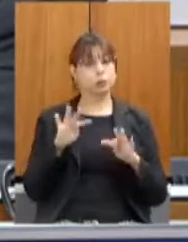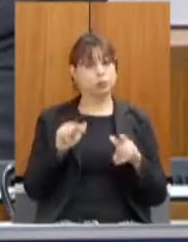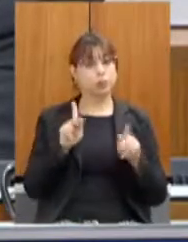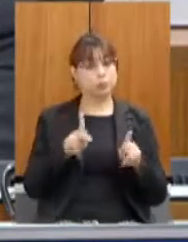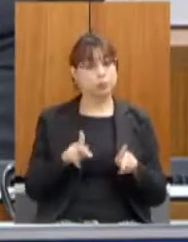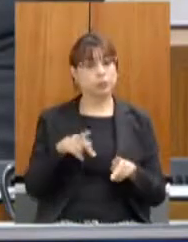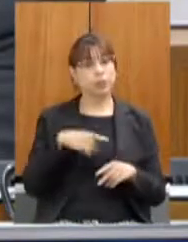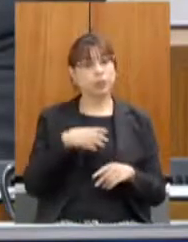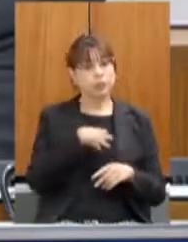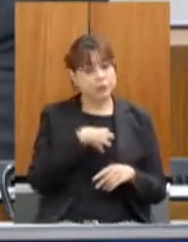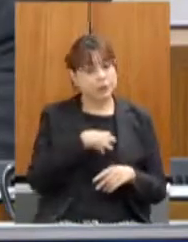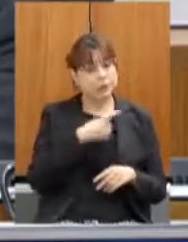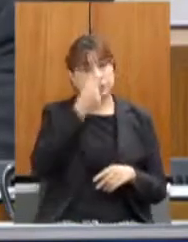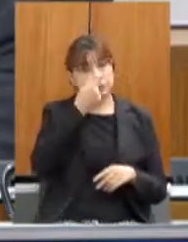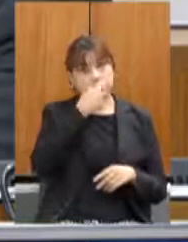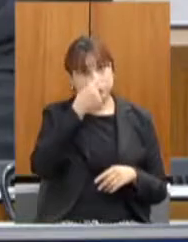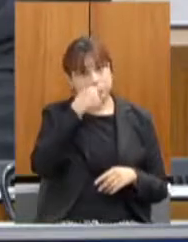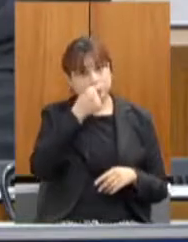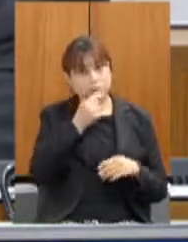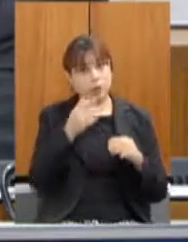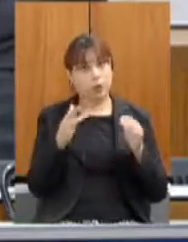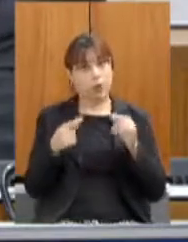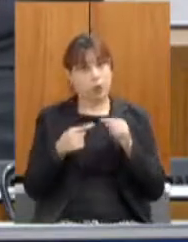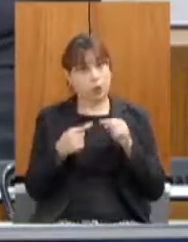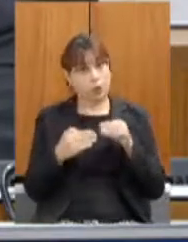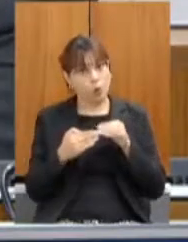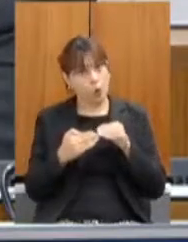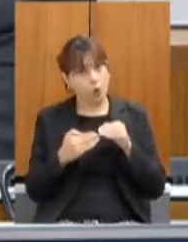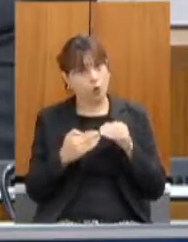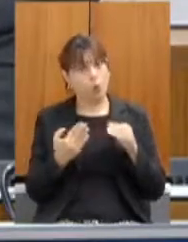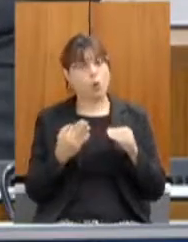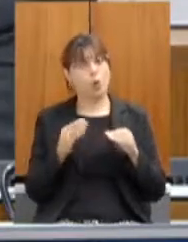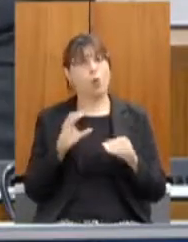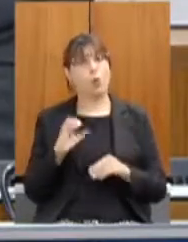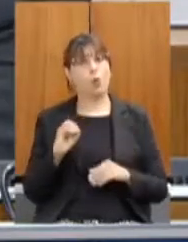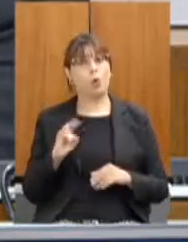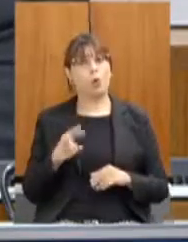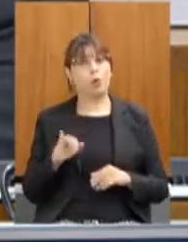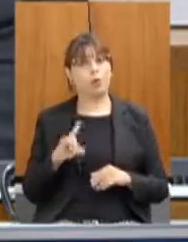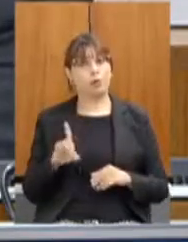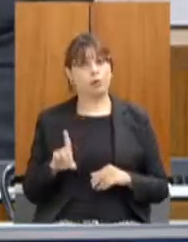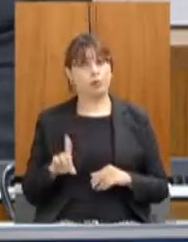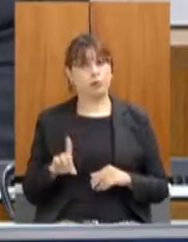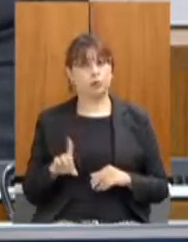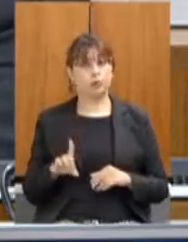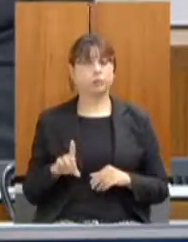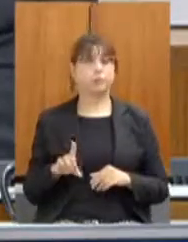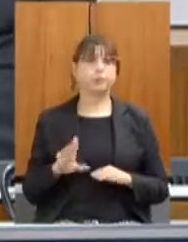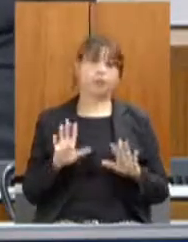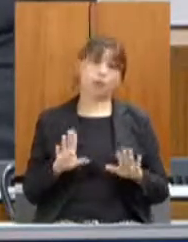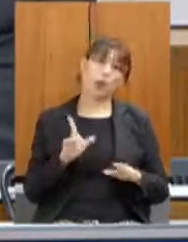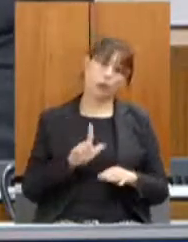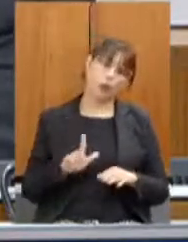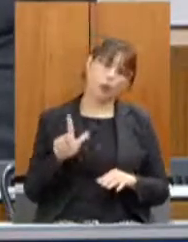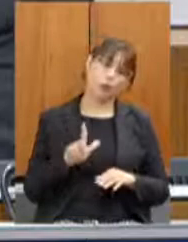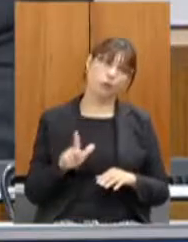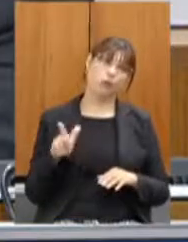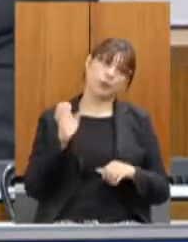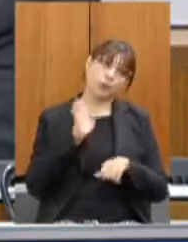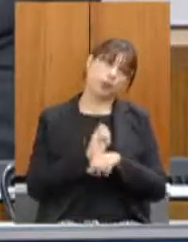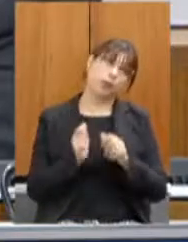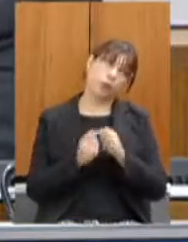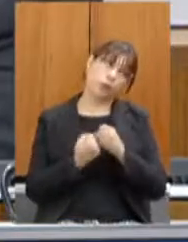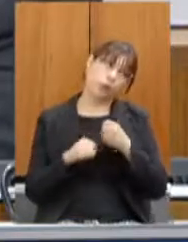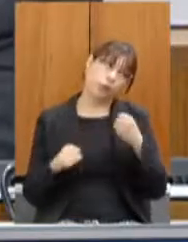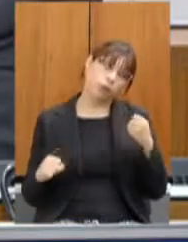sintomas gripais sugestivos da convida essa orientação da rede tá é naturalmente como a estrada é muito grande pode ter um outro